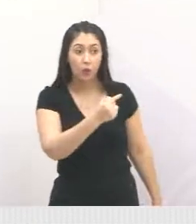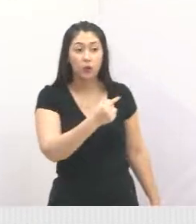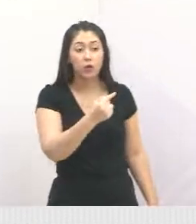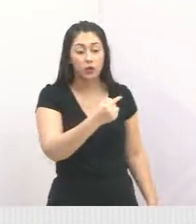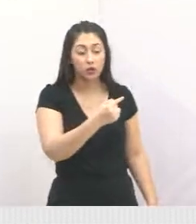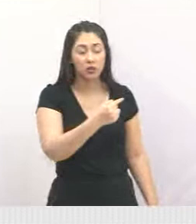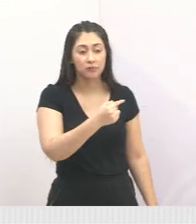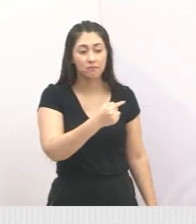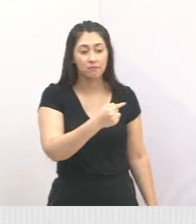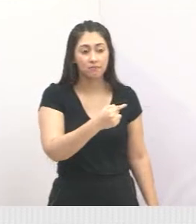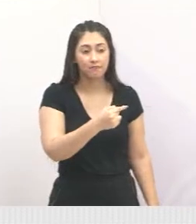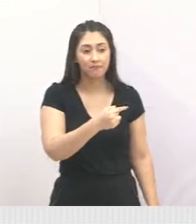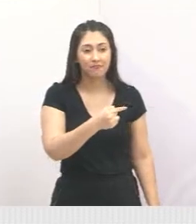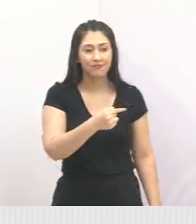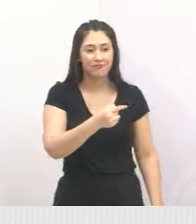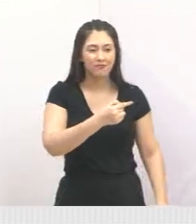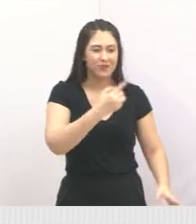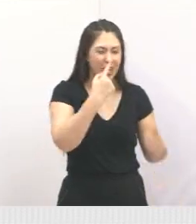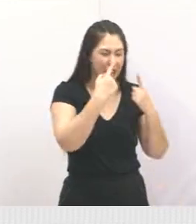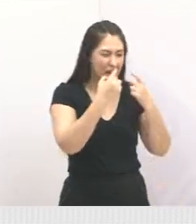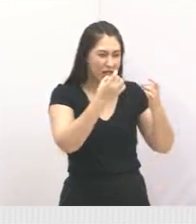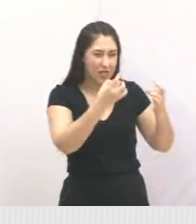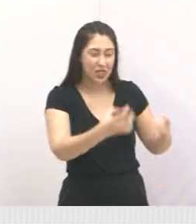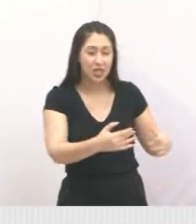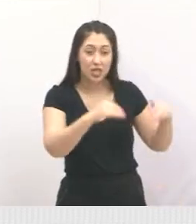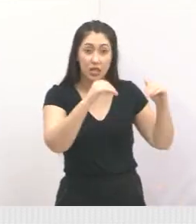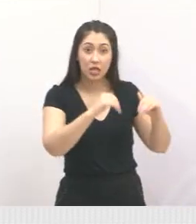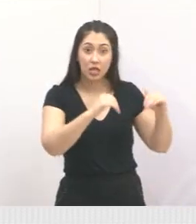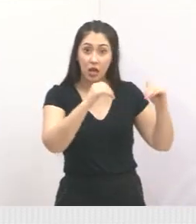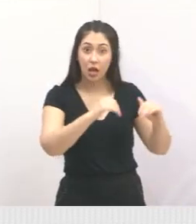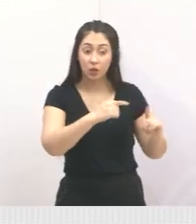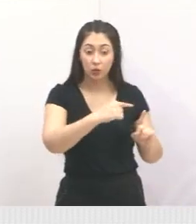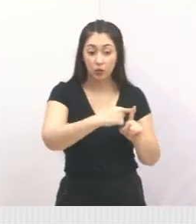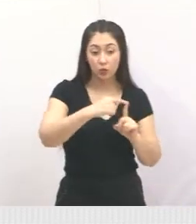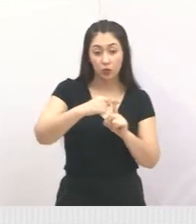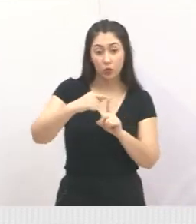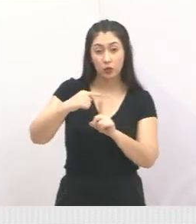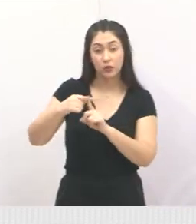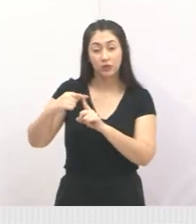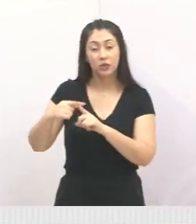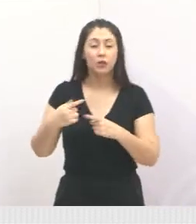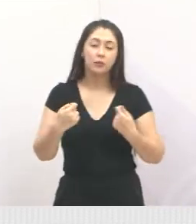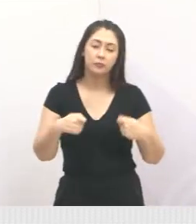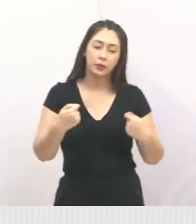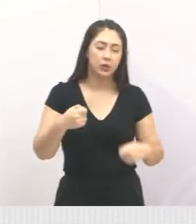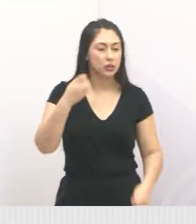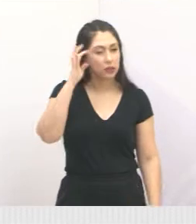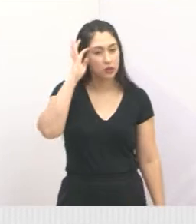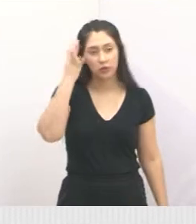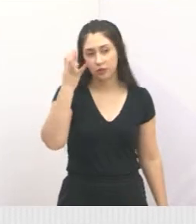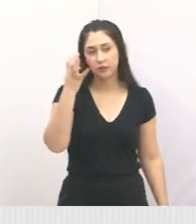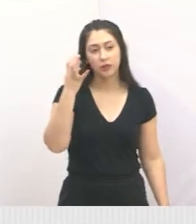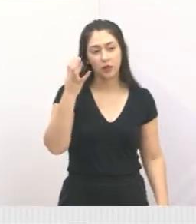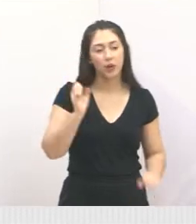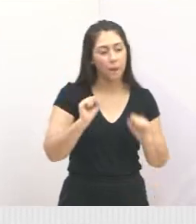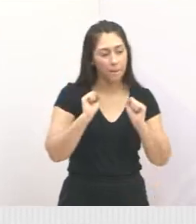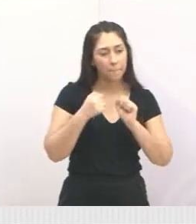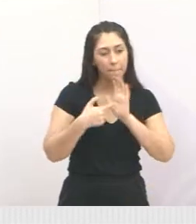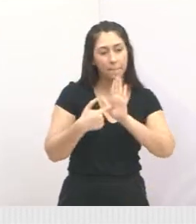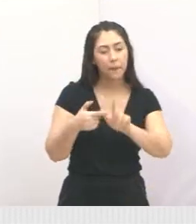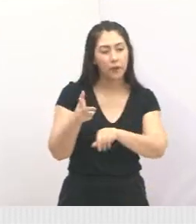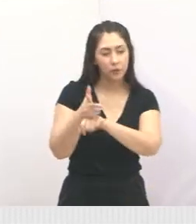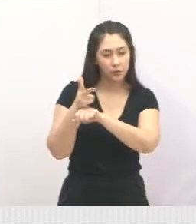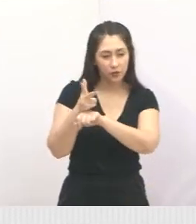não é? Fica ali um monte de entulho dentro do próprio cemitério. E eu acho que tem que ter uma solução isso aí, não é? Pode colocar o